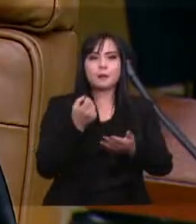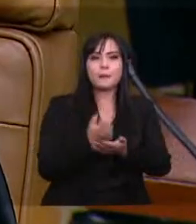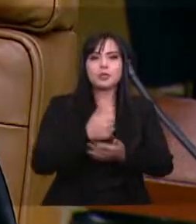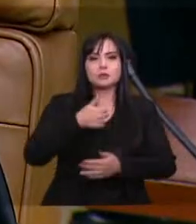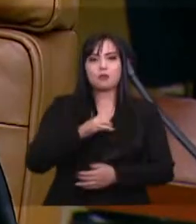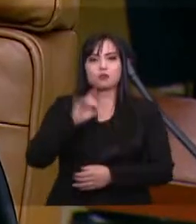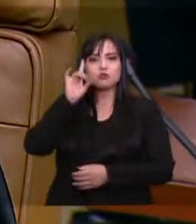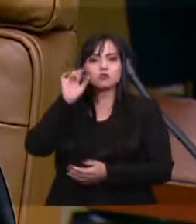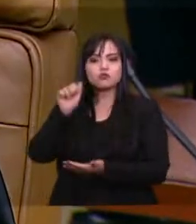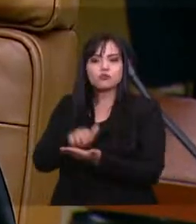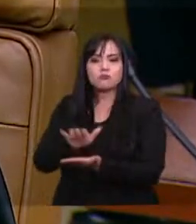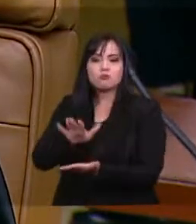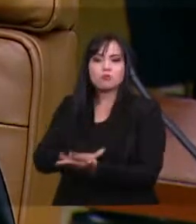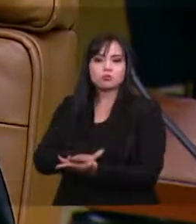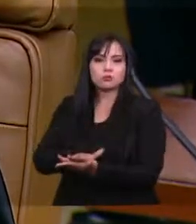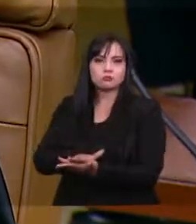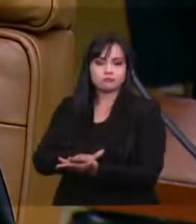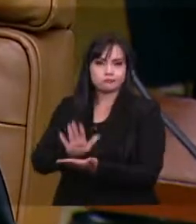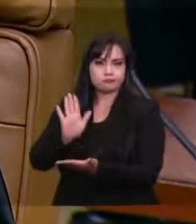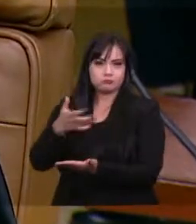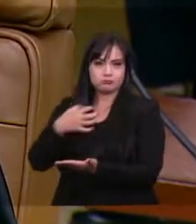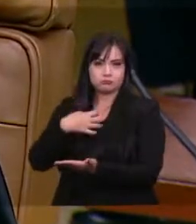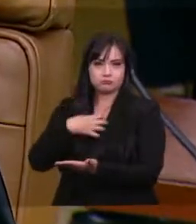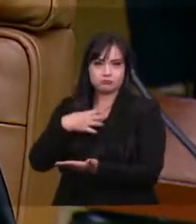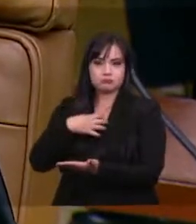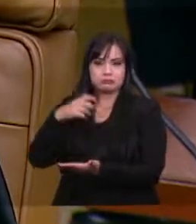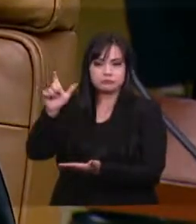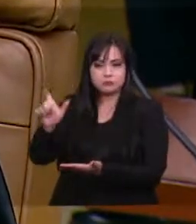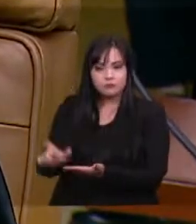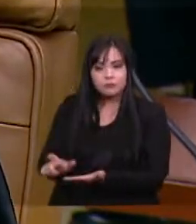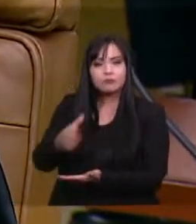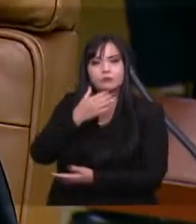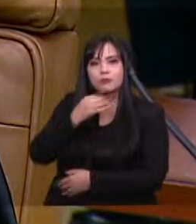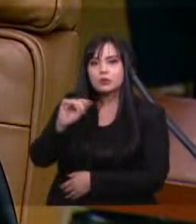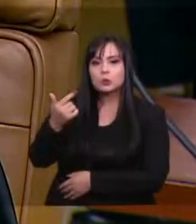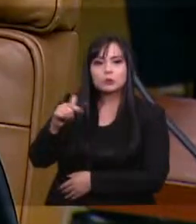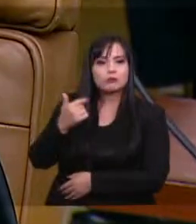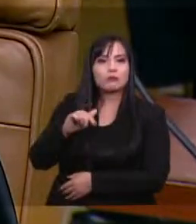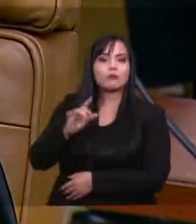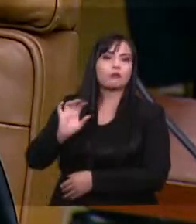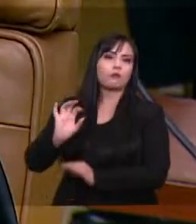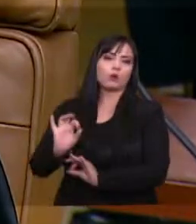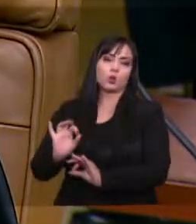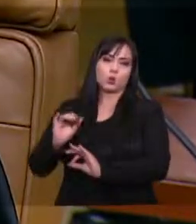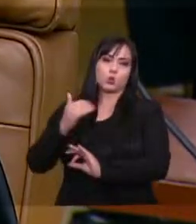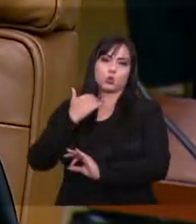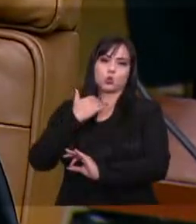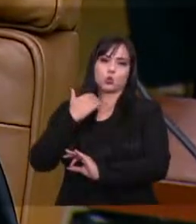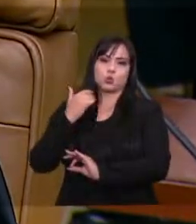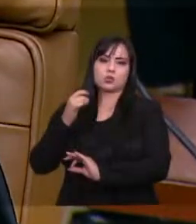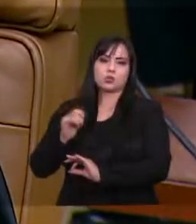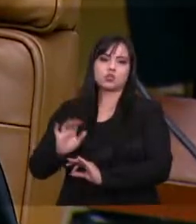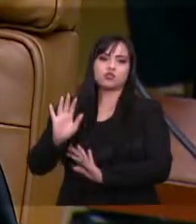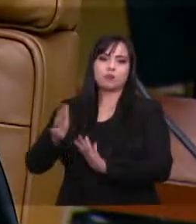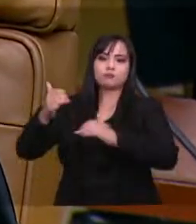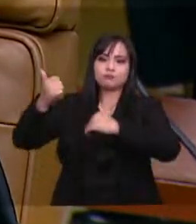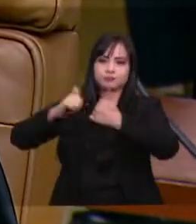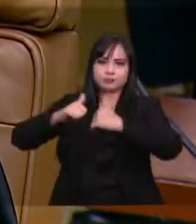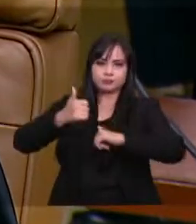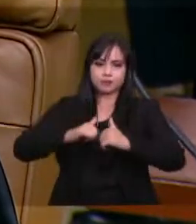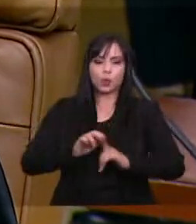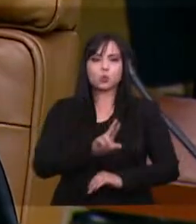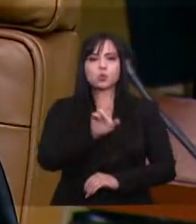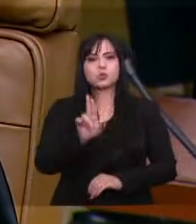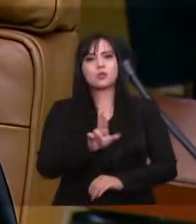pagamento de 10 dias multa Eis que o comportamento deste não desborda do juiz de reprovação já